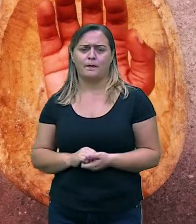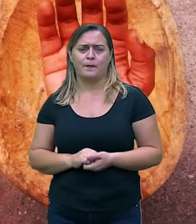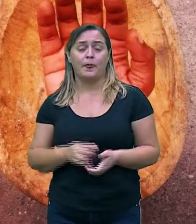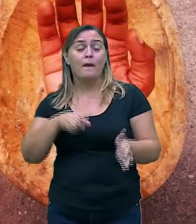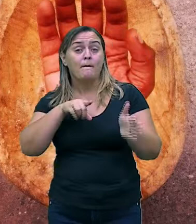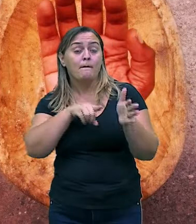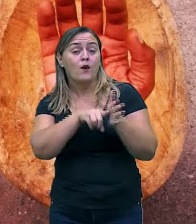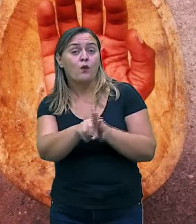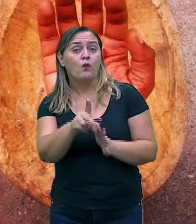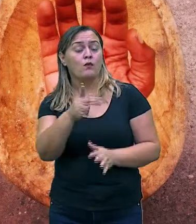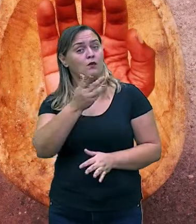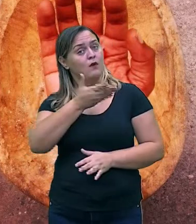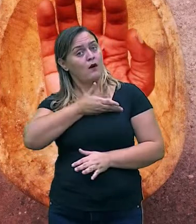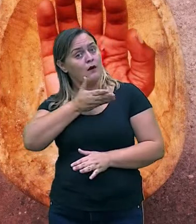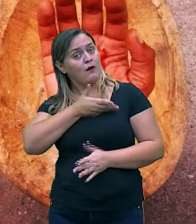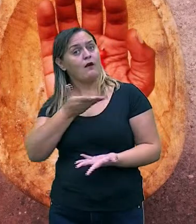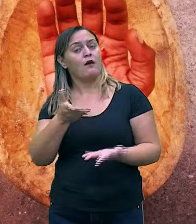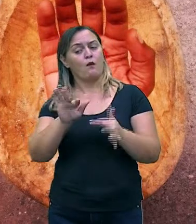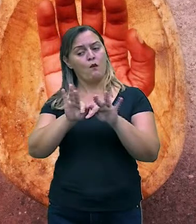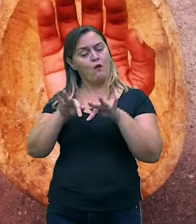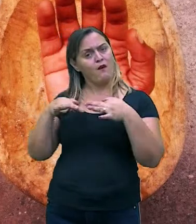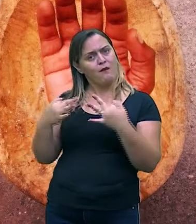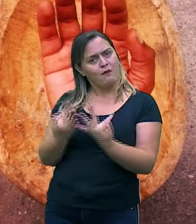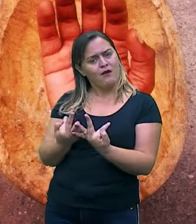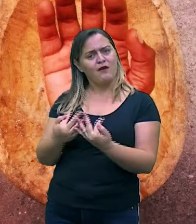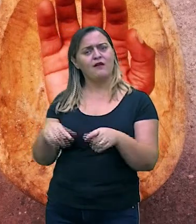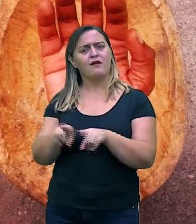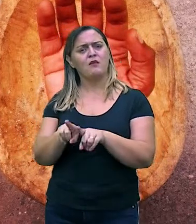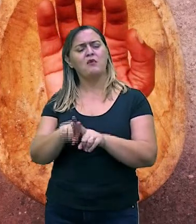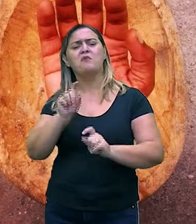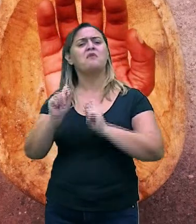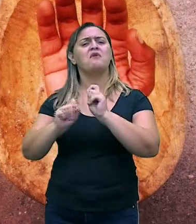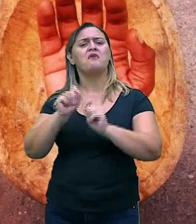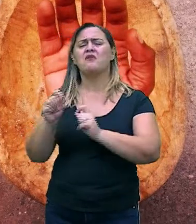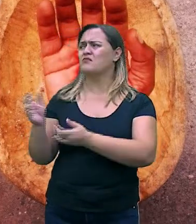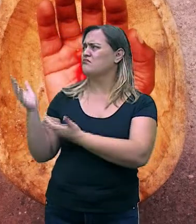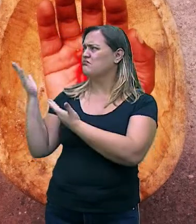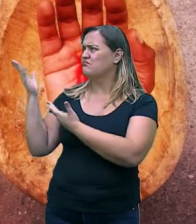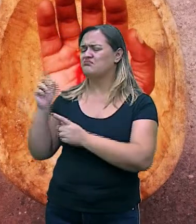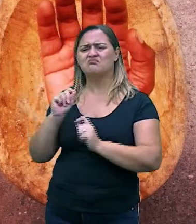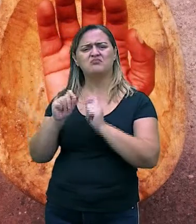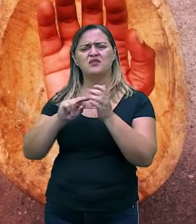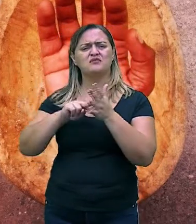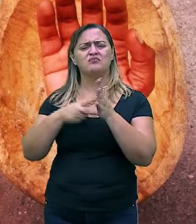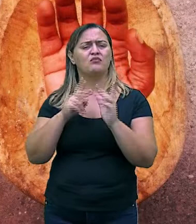seus familiares aí em casa, o que eles também acham que representa essa série de imagens.